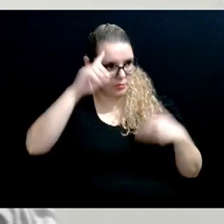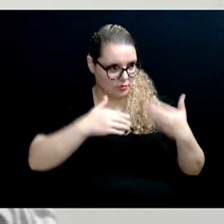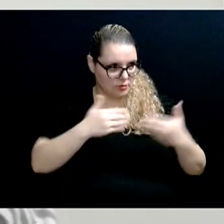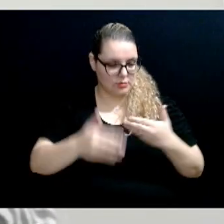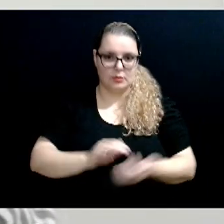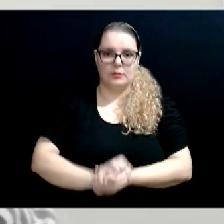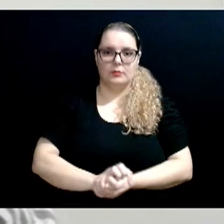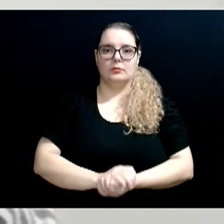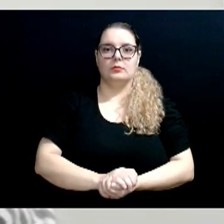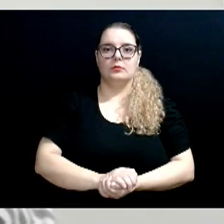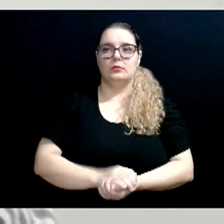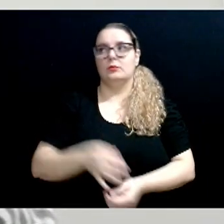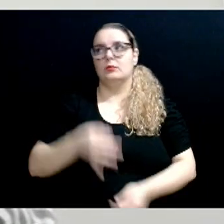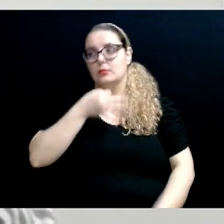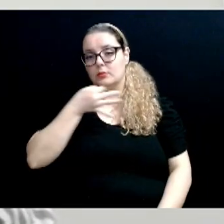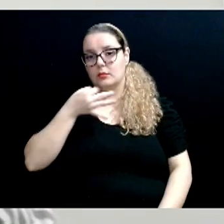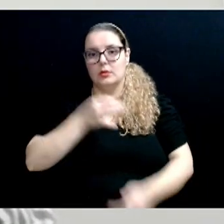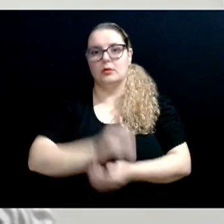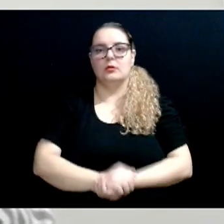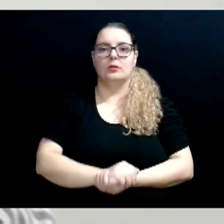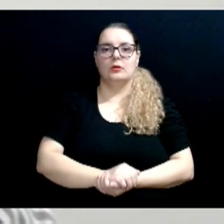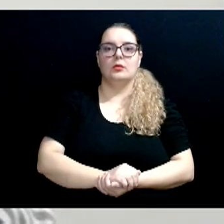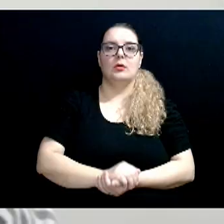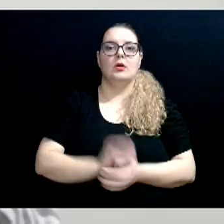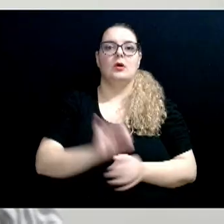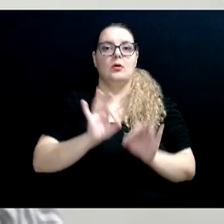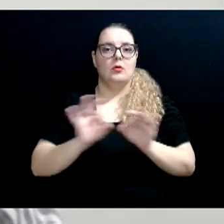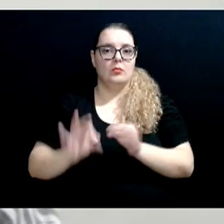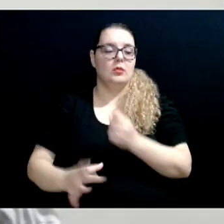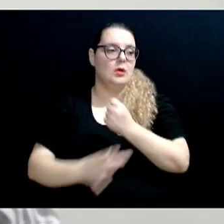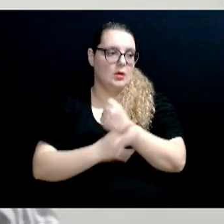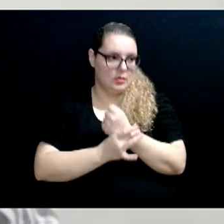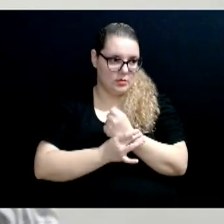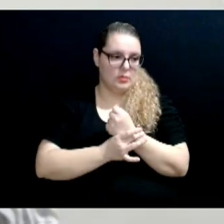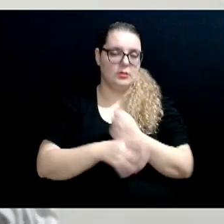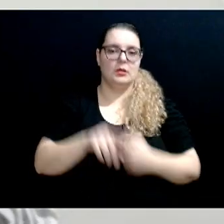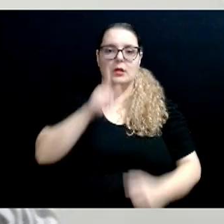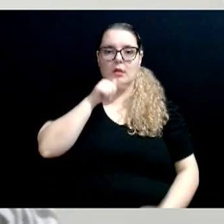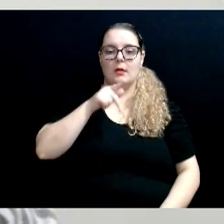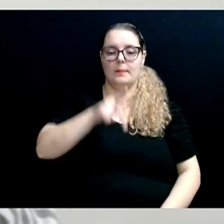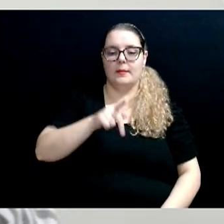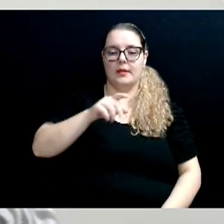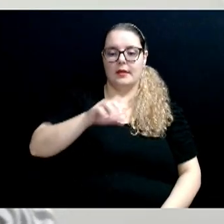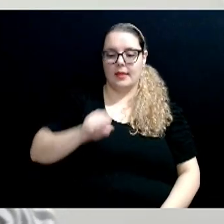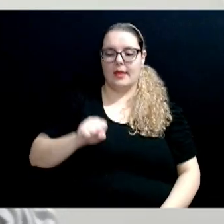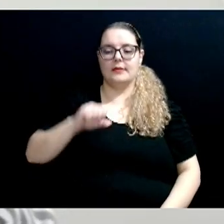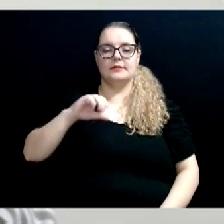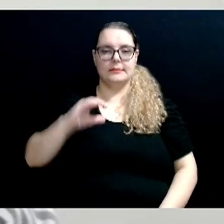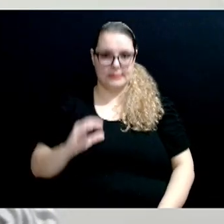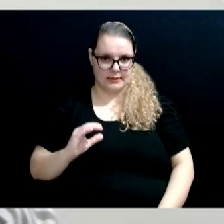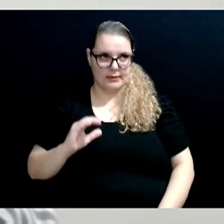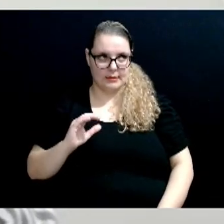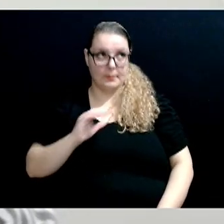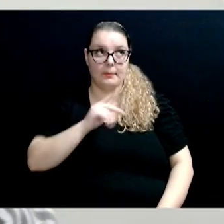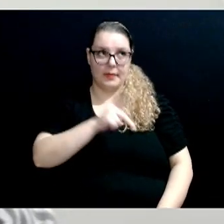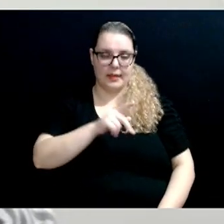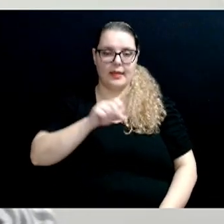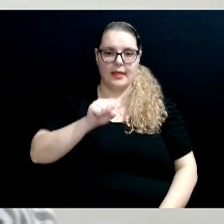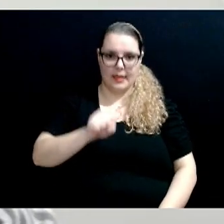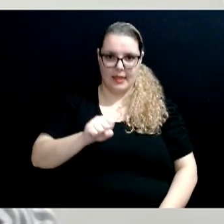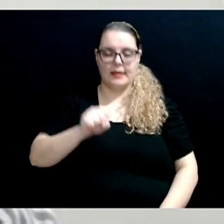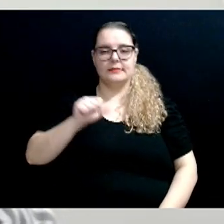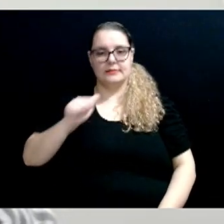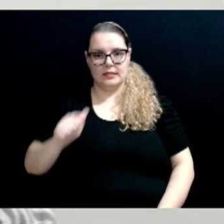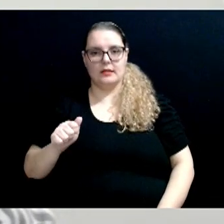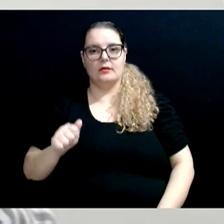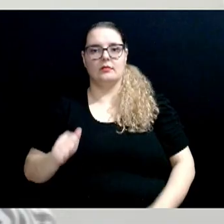Perfeito, né? O Plano de Segurança da Água, o PSA, a sigla, né? Essa terminologia foi cunhada pela OMS, a